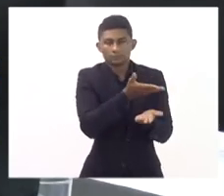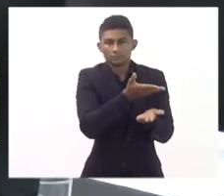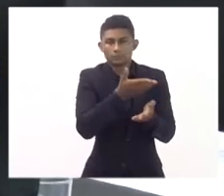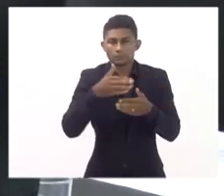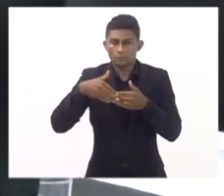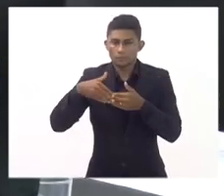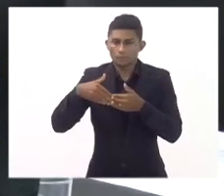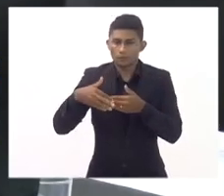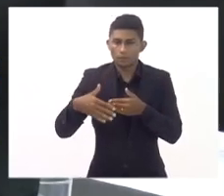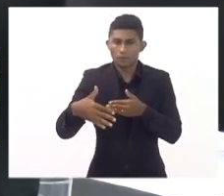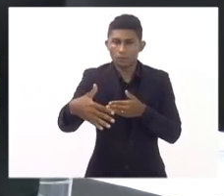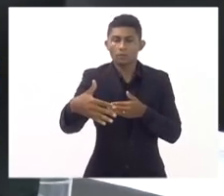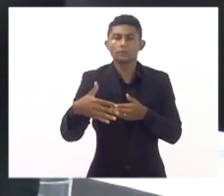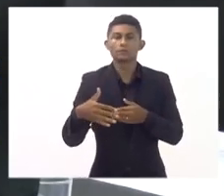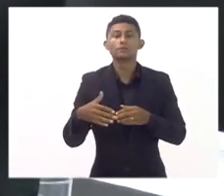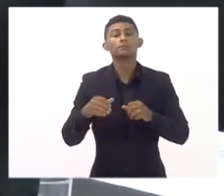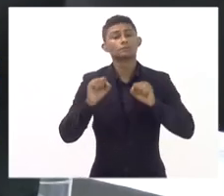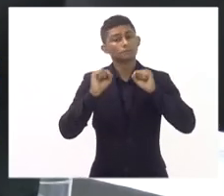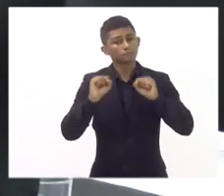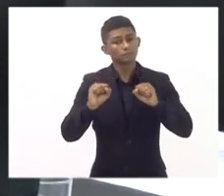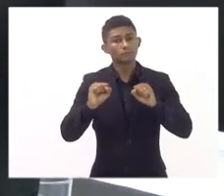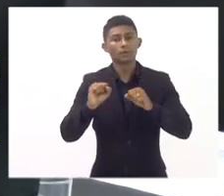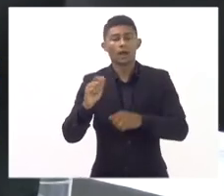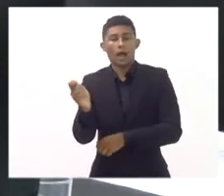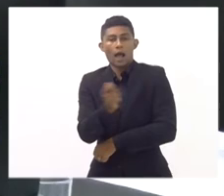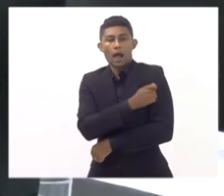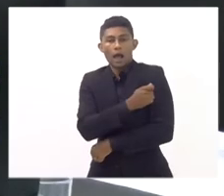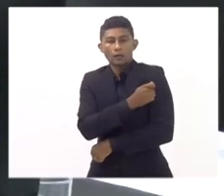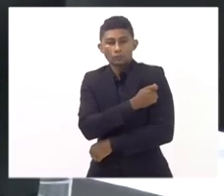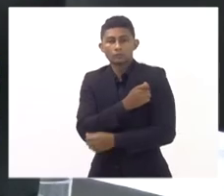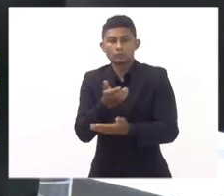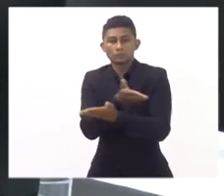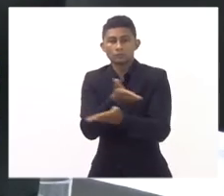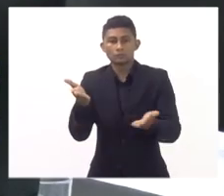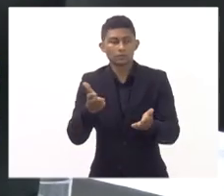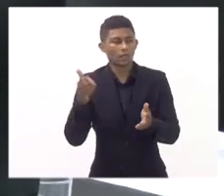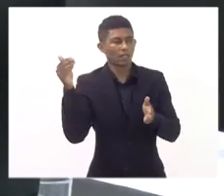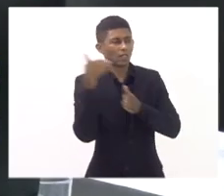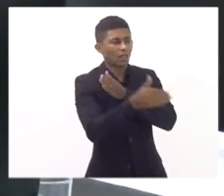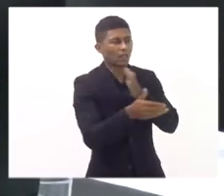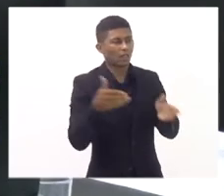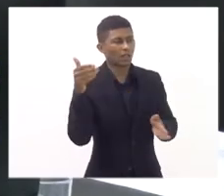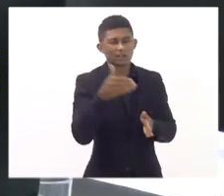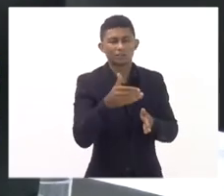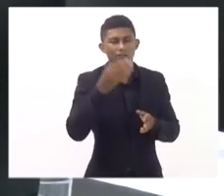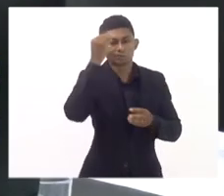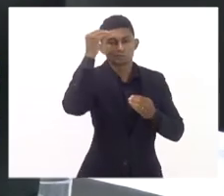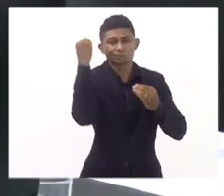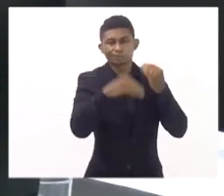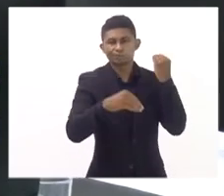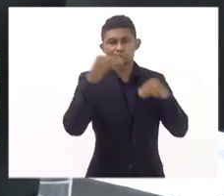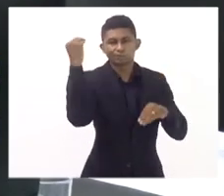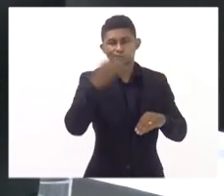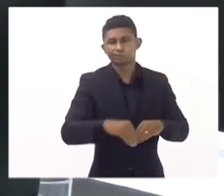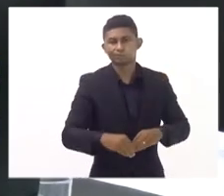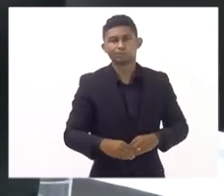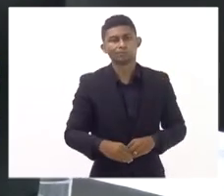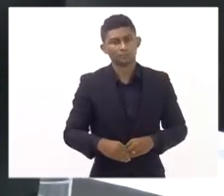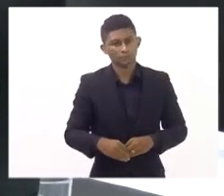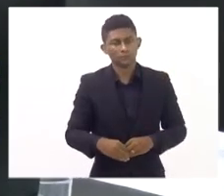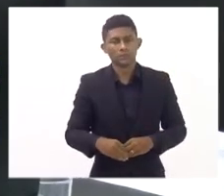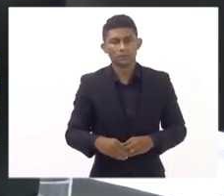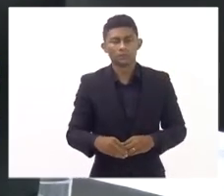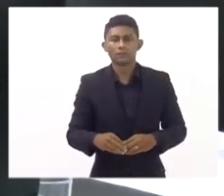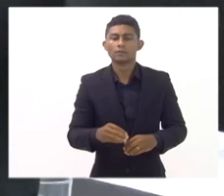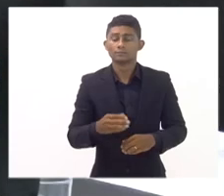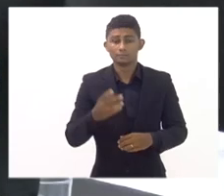o aumento das evasões, que estão diretamente relacionadas aqui, como foi colocado nas diferentes falas, e aí a gente, na verdade, não está falando só de números.